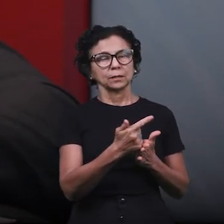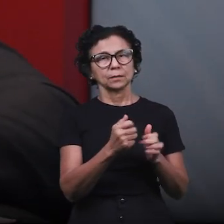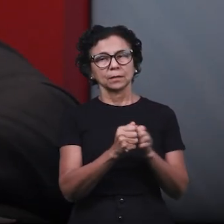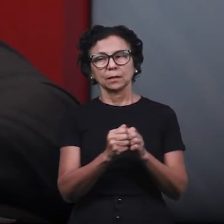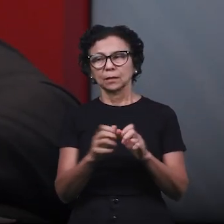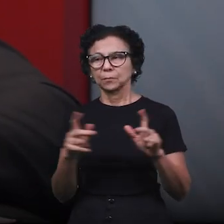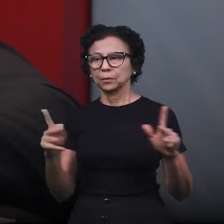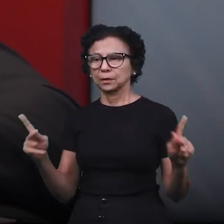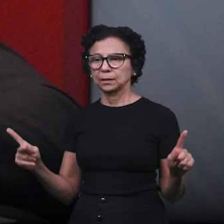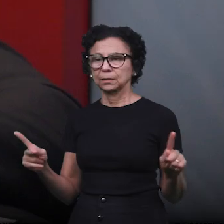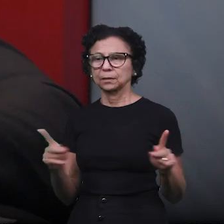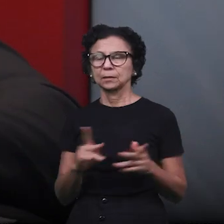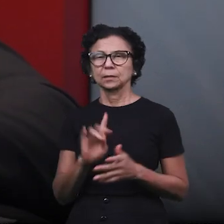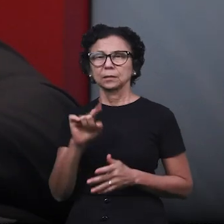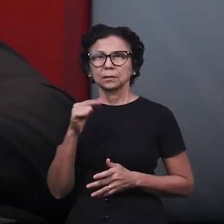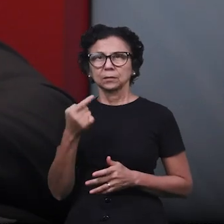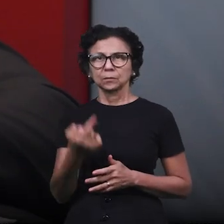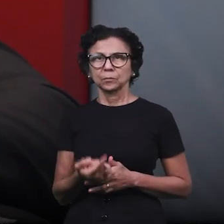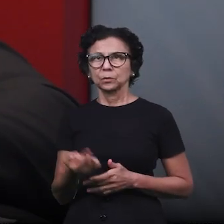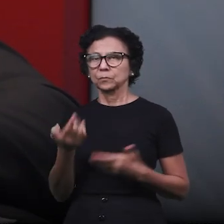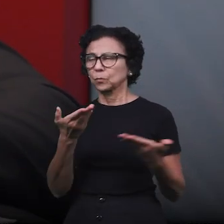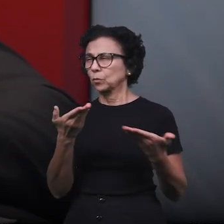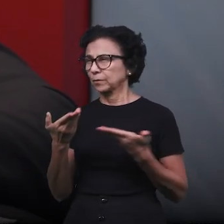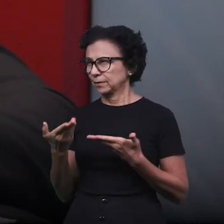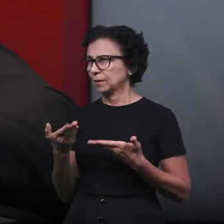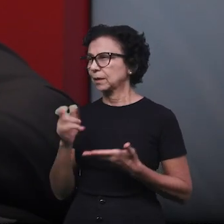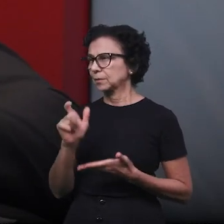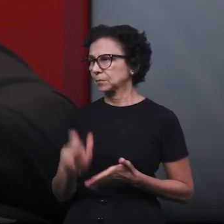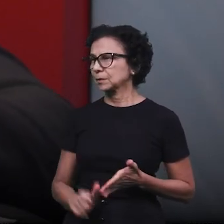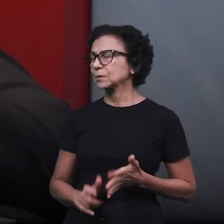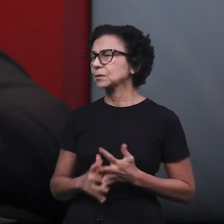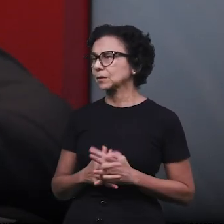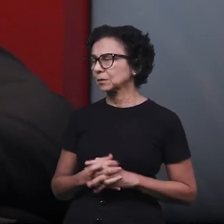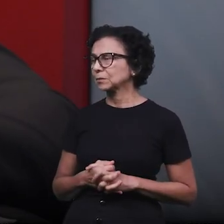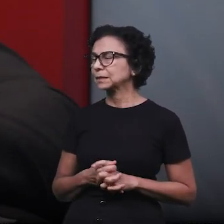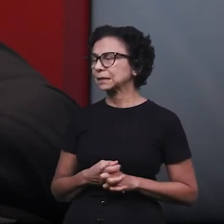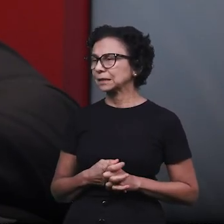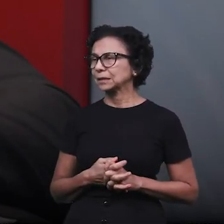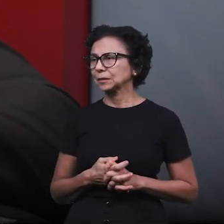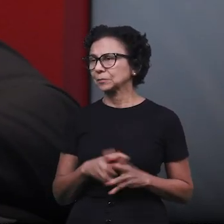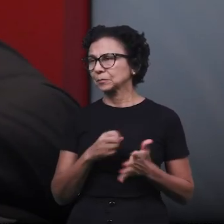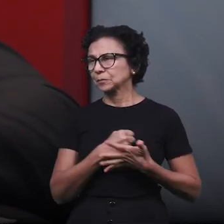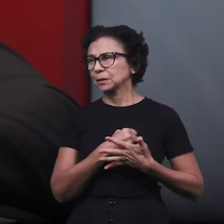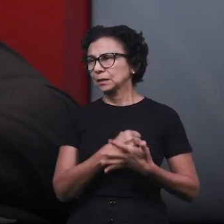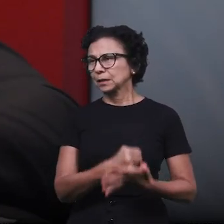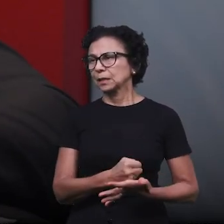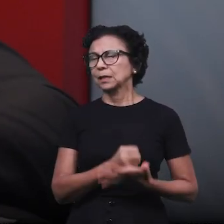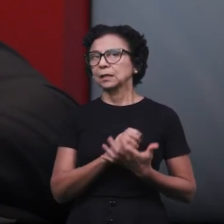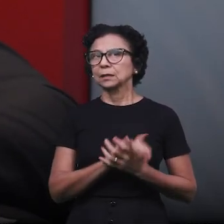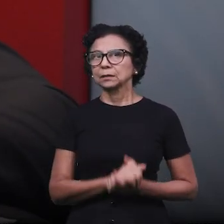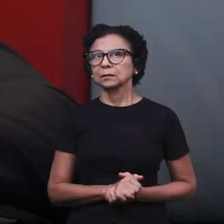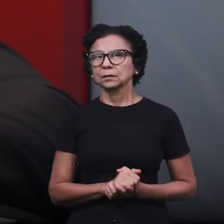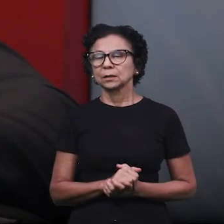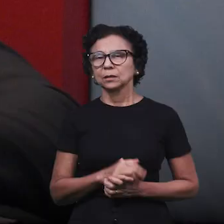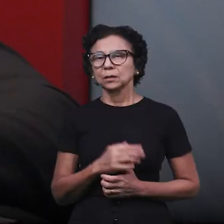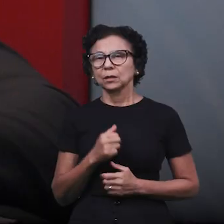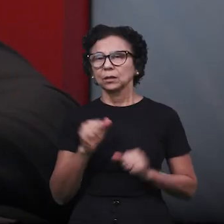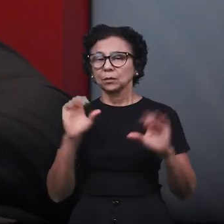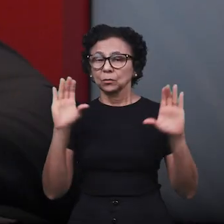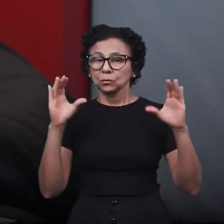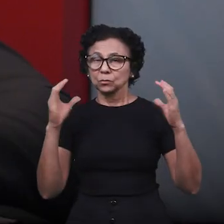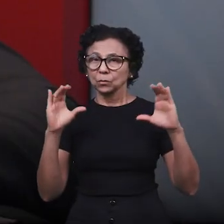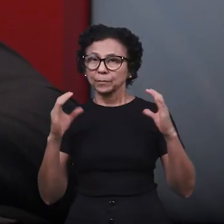pastor Luiz. Num breve momento a gente traz mais alguém, né, pastor? Para ir dando a contribuição. Nós estamos de olho nos